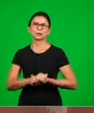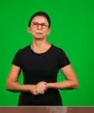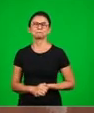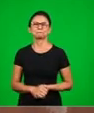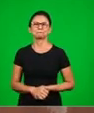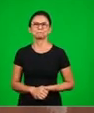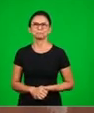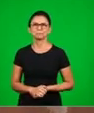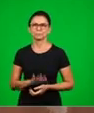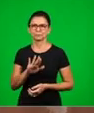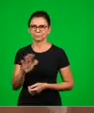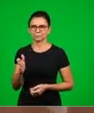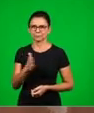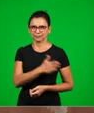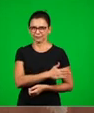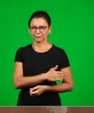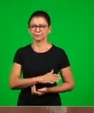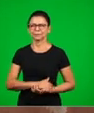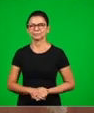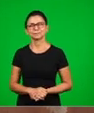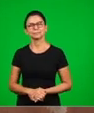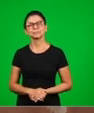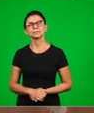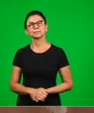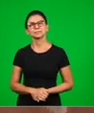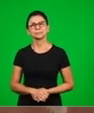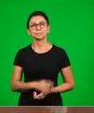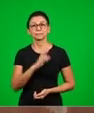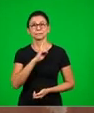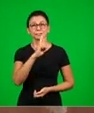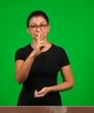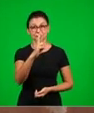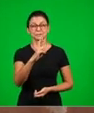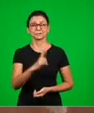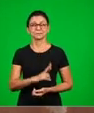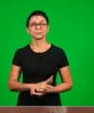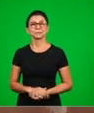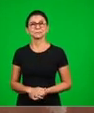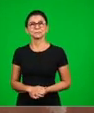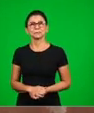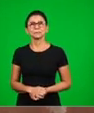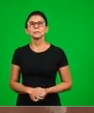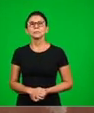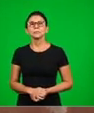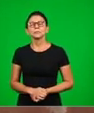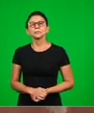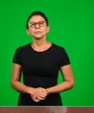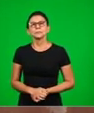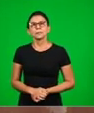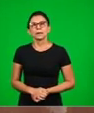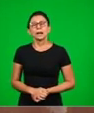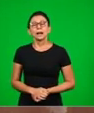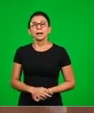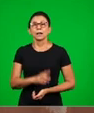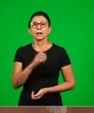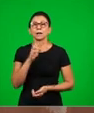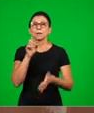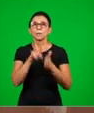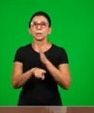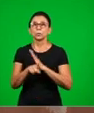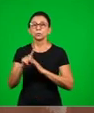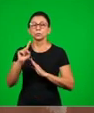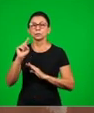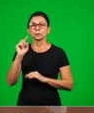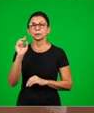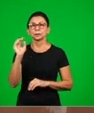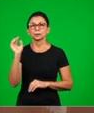só, irmãos, agora vamos passar as respostas do dia e uma pergunta vai ficar para domingo que vem. Ou o pastor